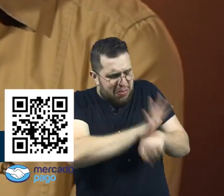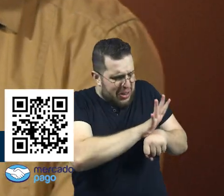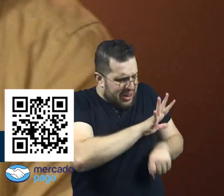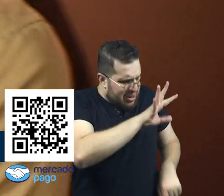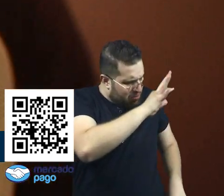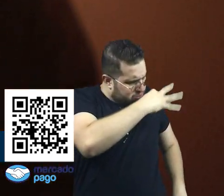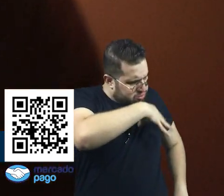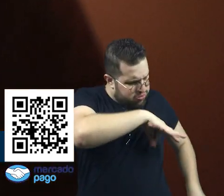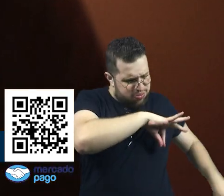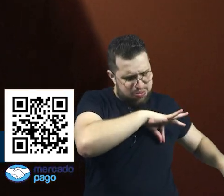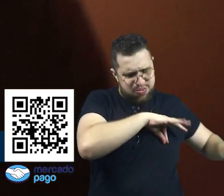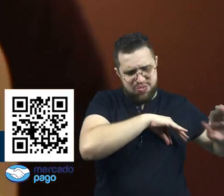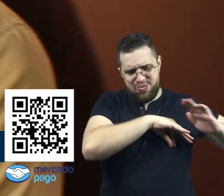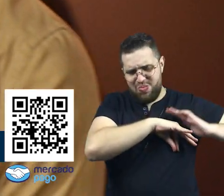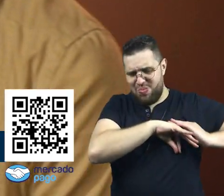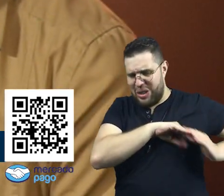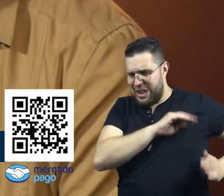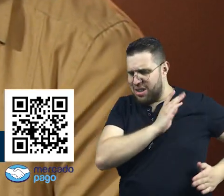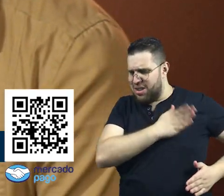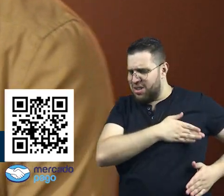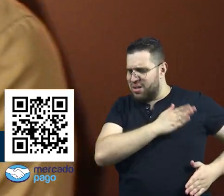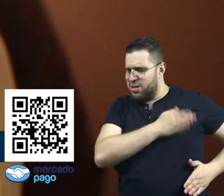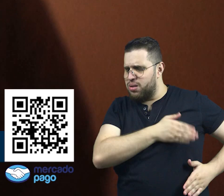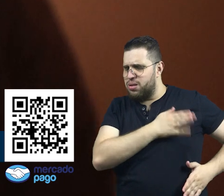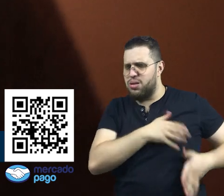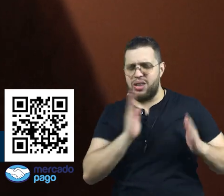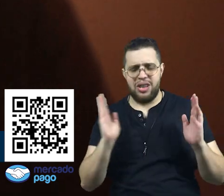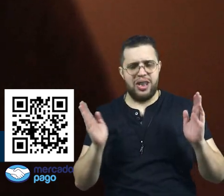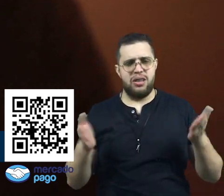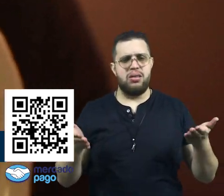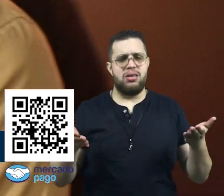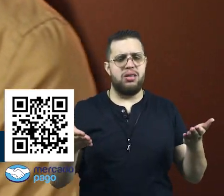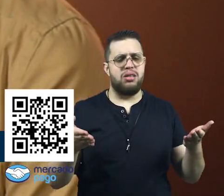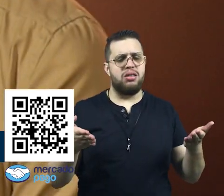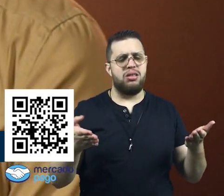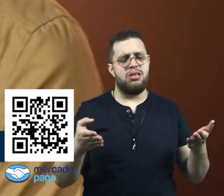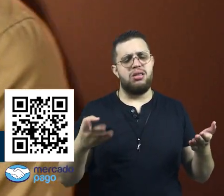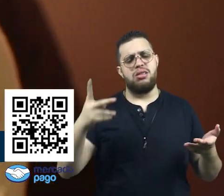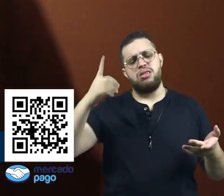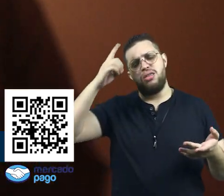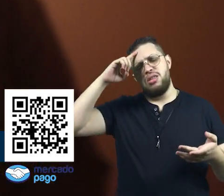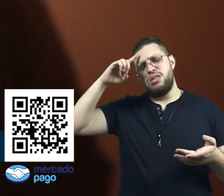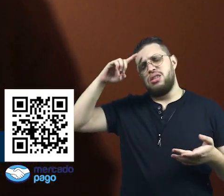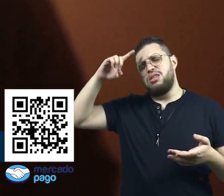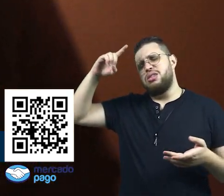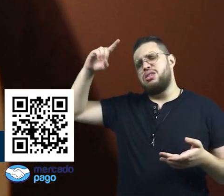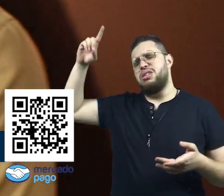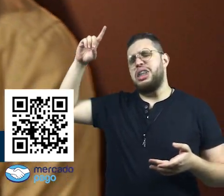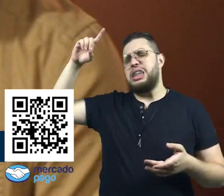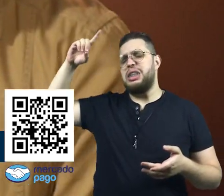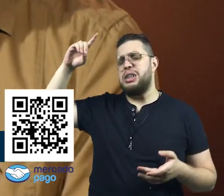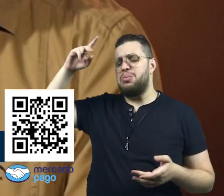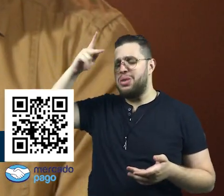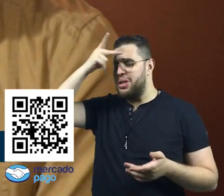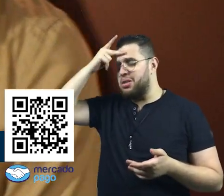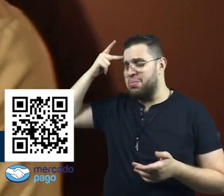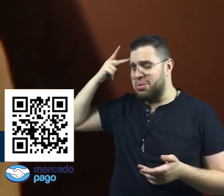de cada um, Senhor, que está ouvindo essa palavra, Pai. Oh Deus, alguns que estavam, Senhor,